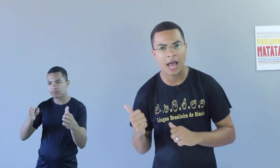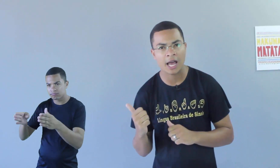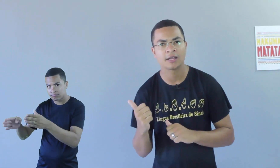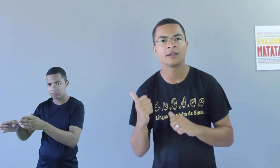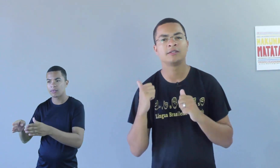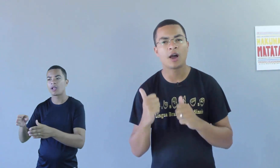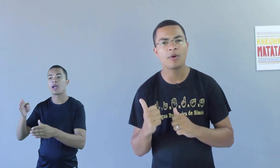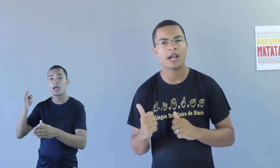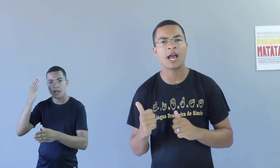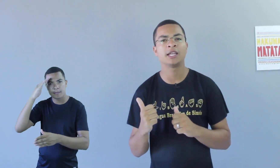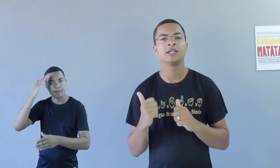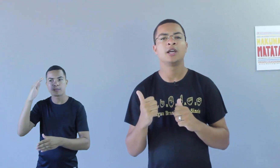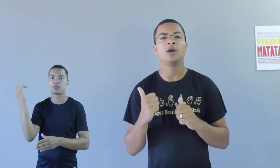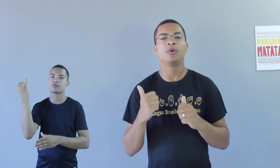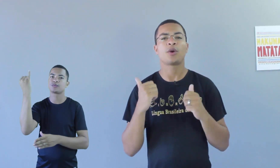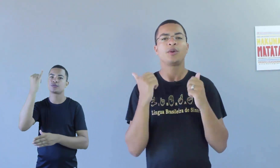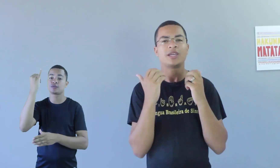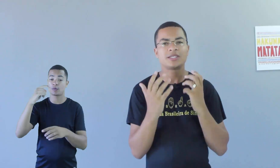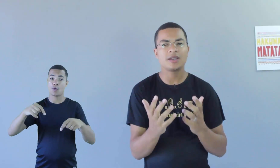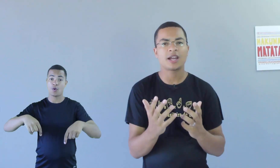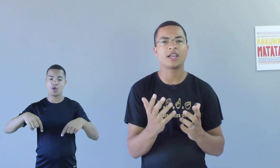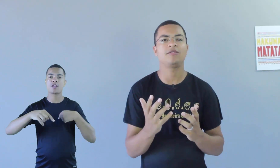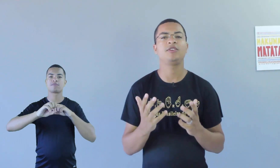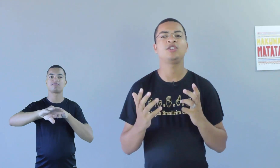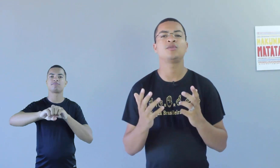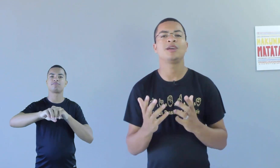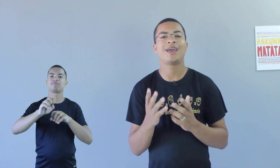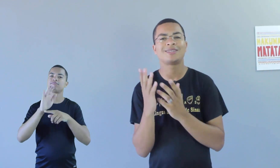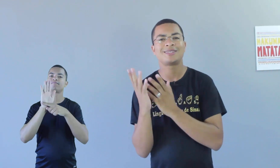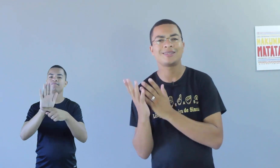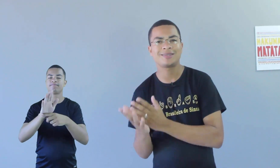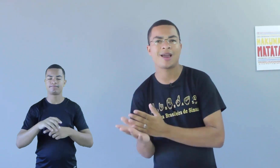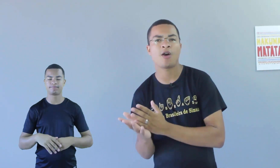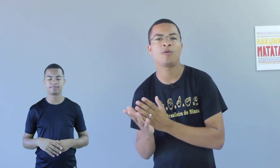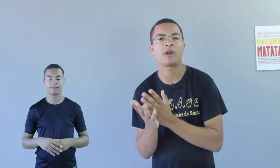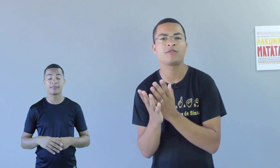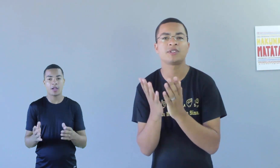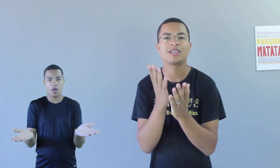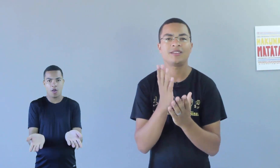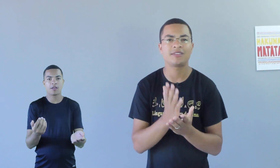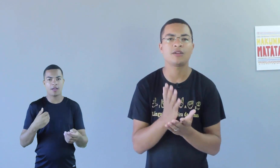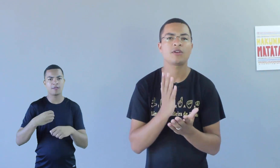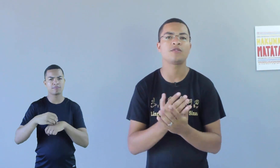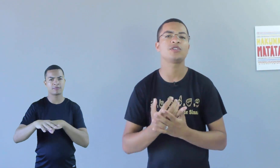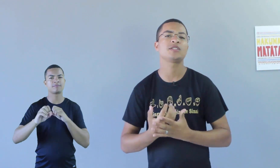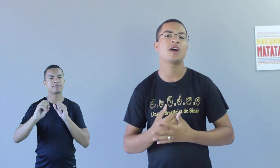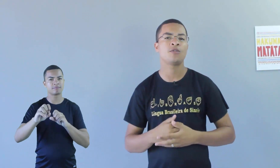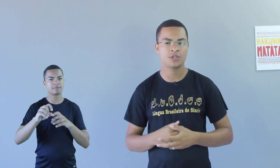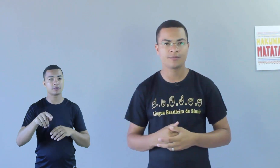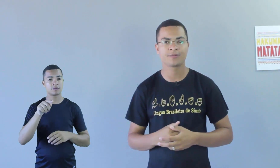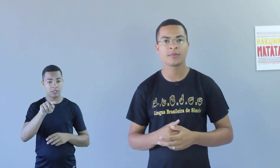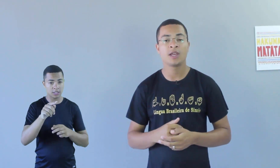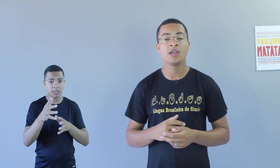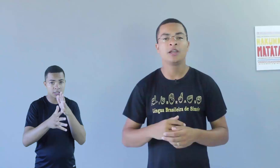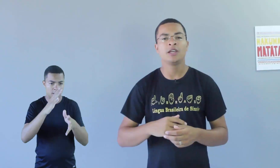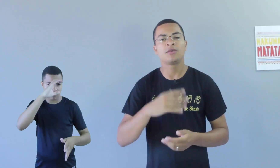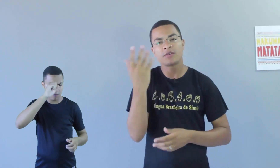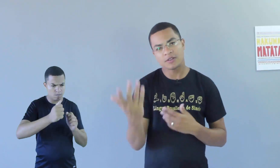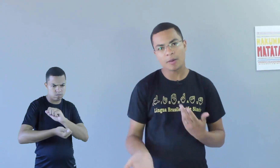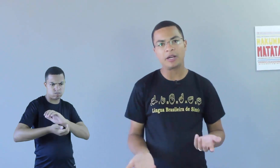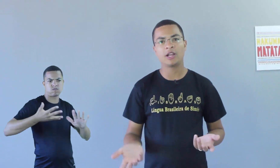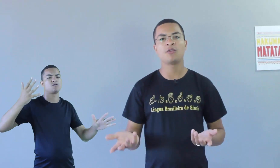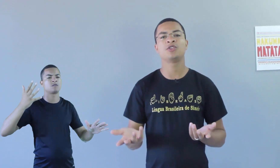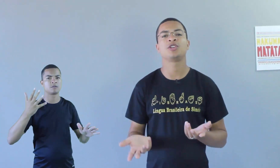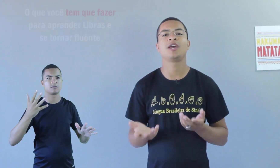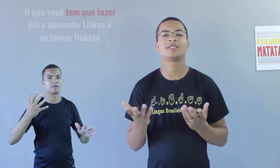volta lá, dá uma olhada, porque o que ensinei naquele vídeo é essencial para que você entenda o que eu vou te ensinar hoje. E o que